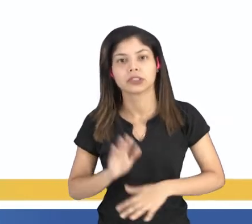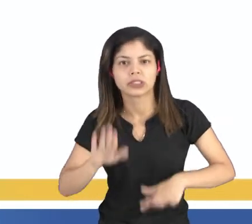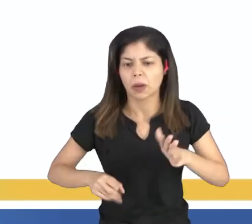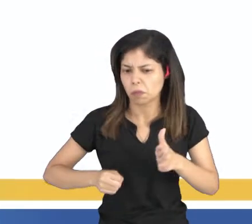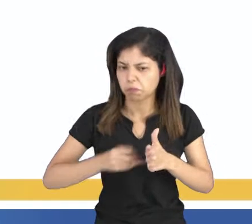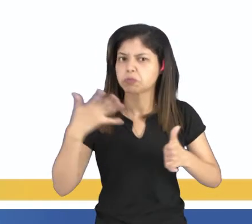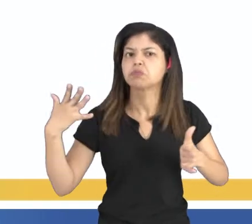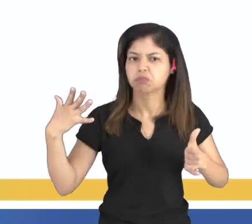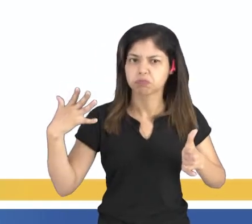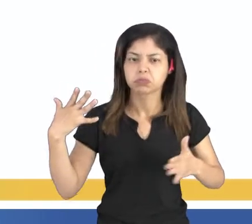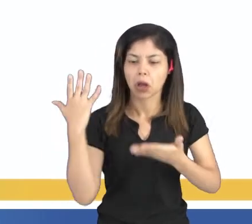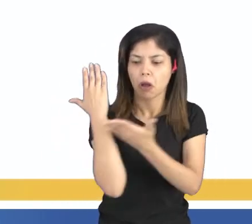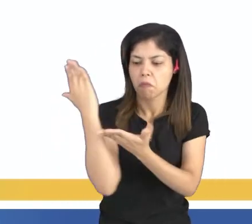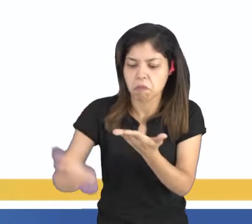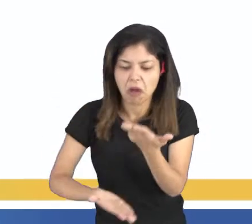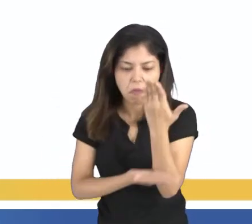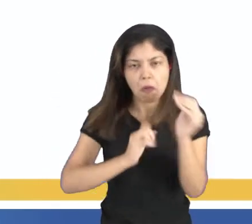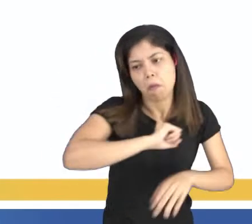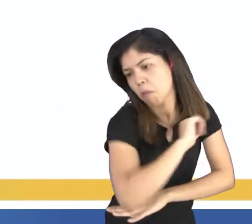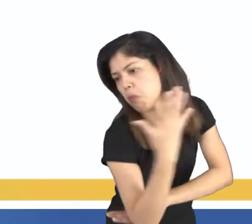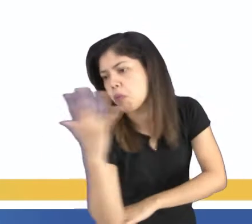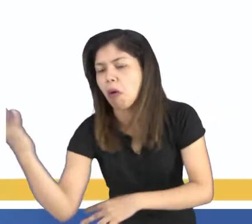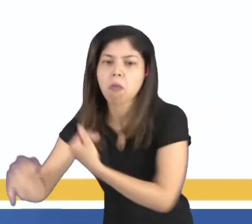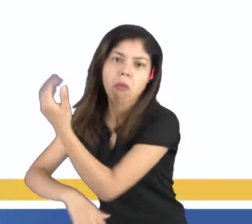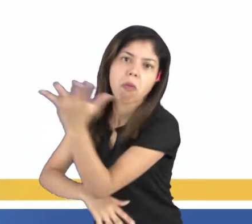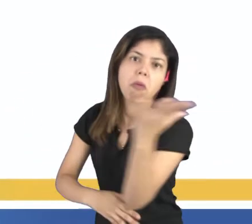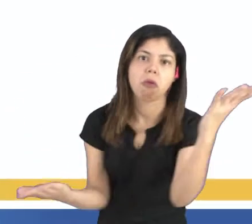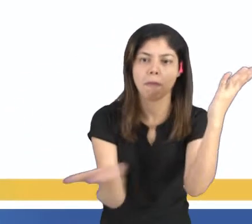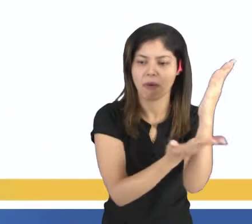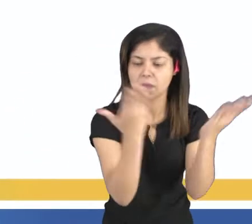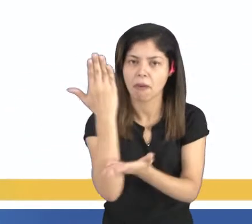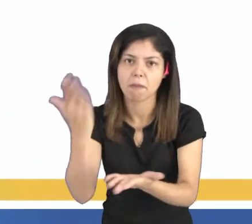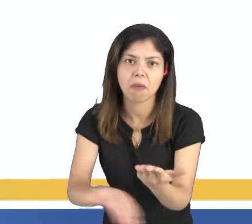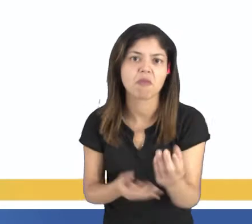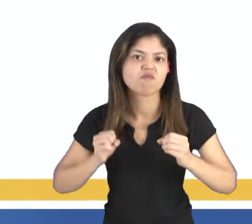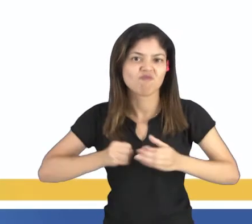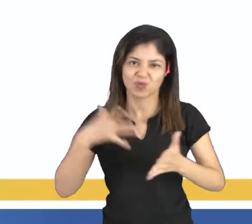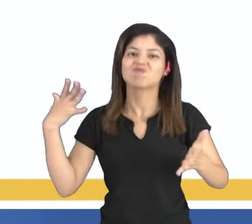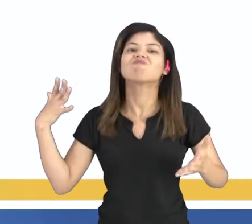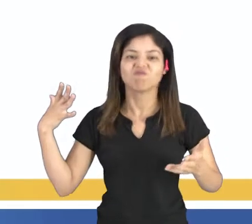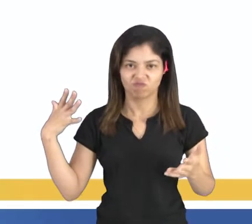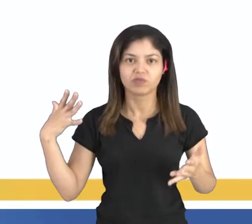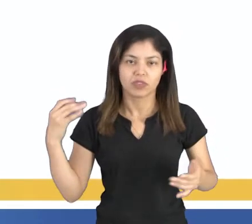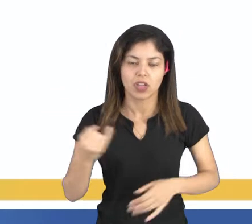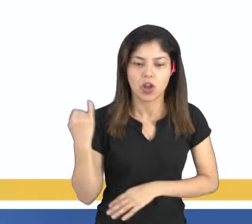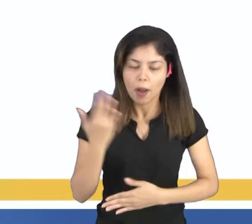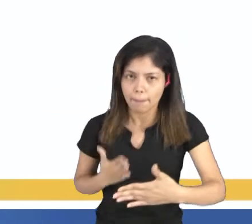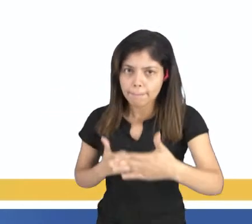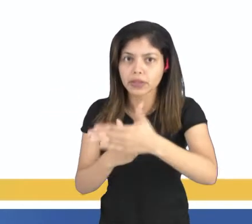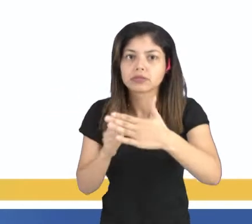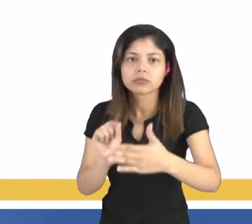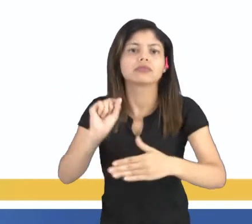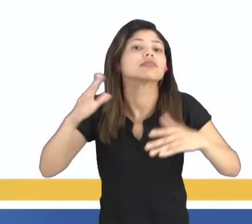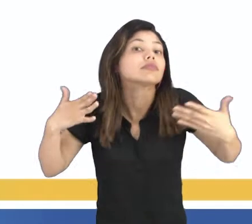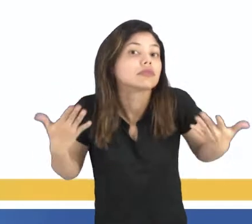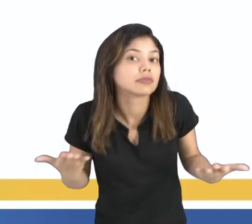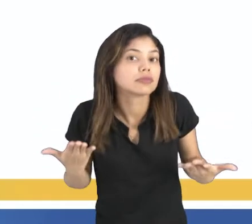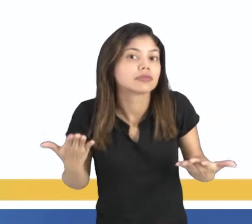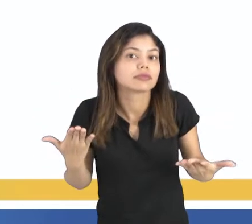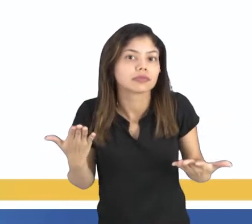talvez centenas ou milhares de árvores numa área dessa que foram derrubadas. Entre os principais impactos estão